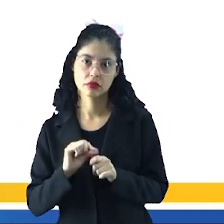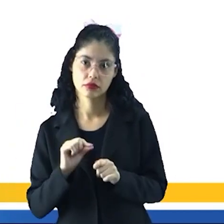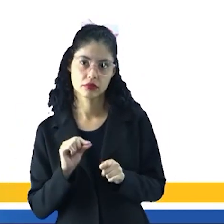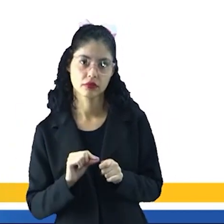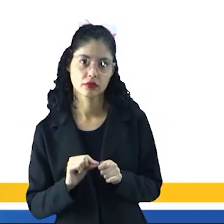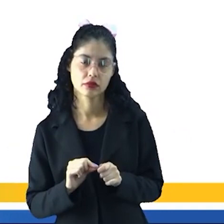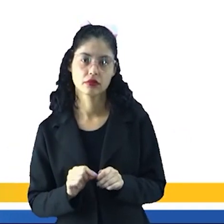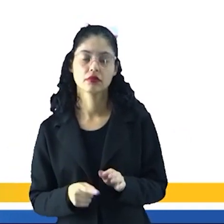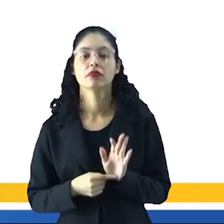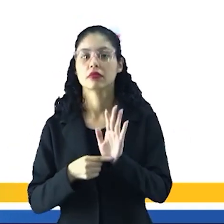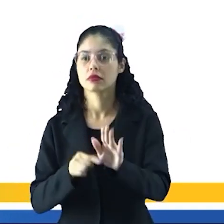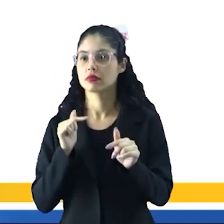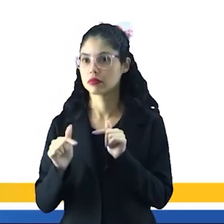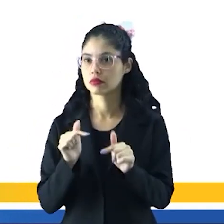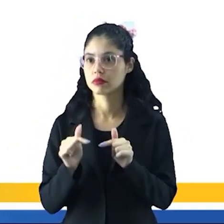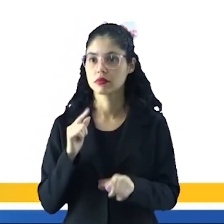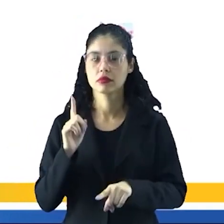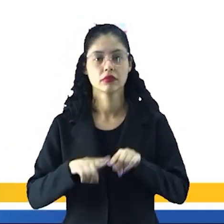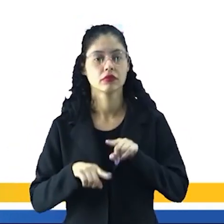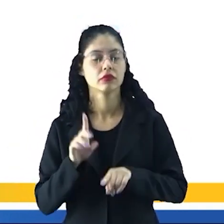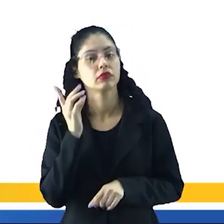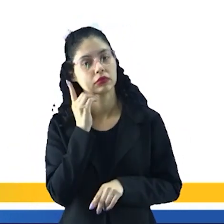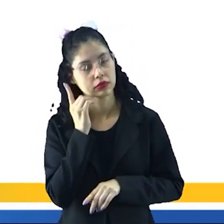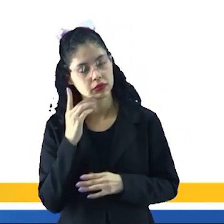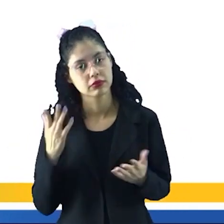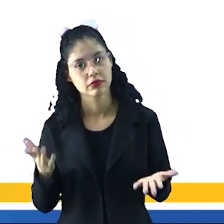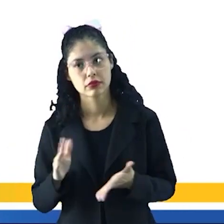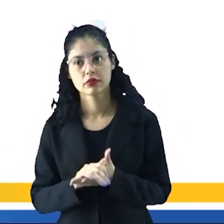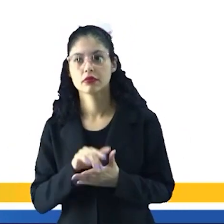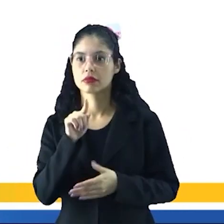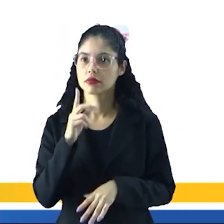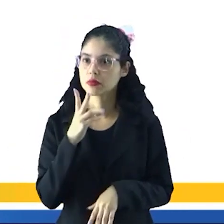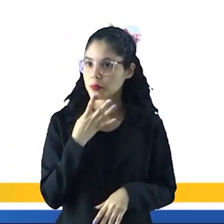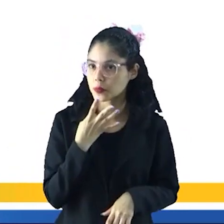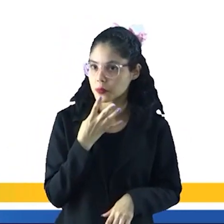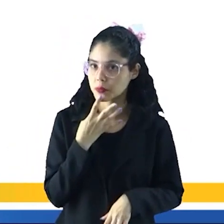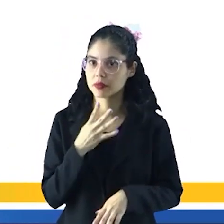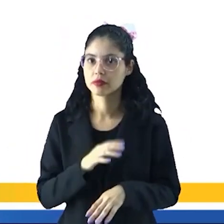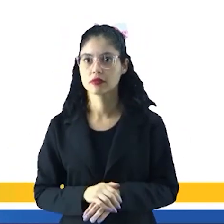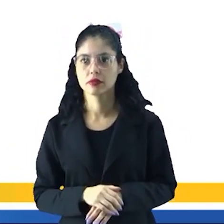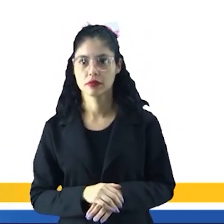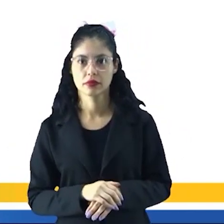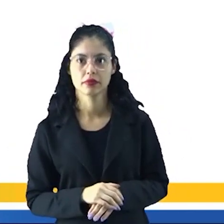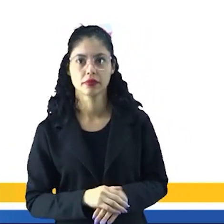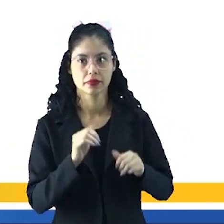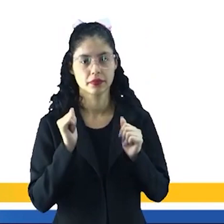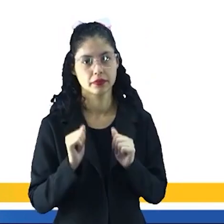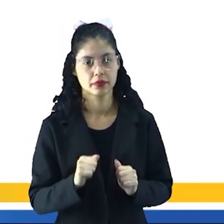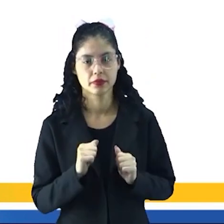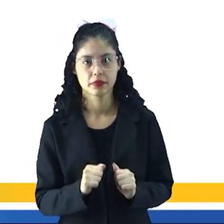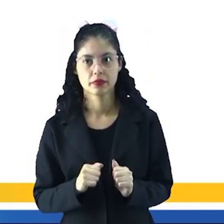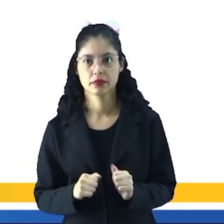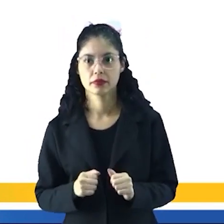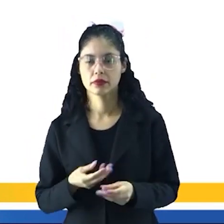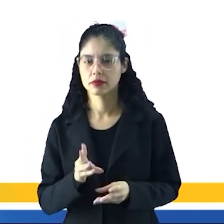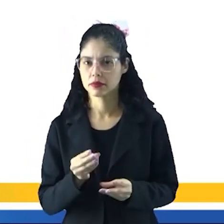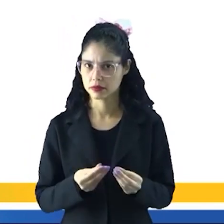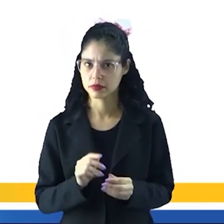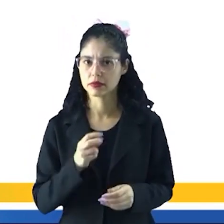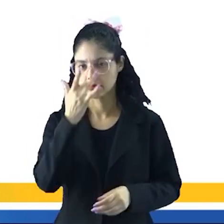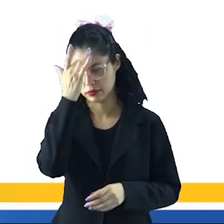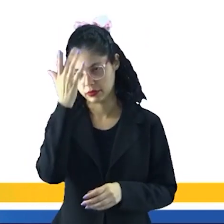vai suscitar você trabalhar com materiais do dia a dia, que você conhece, né, que você pode